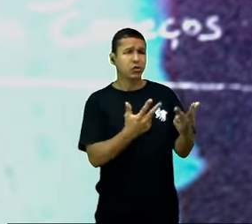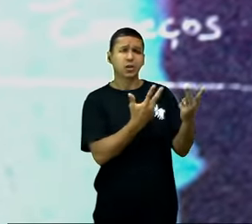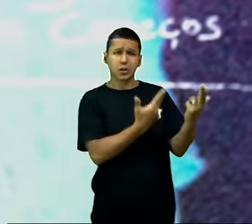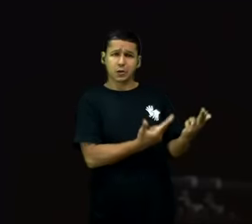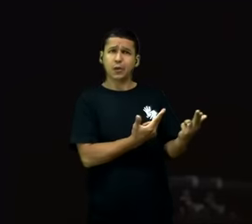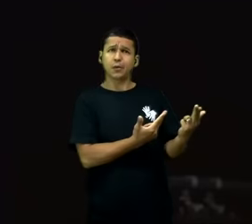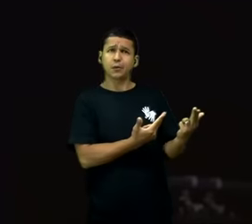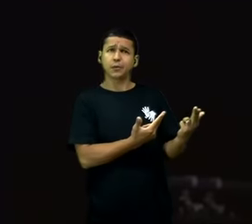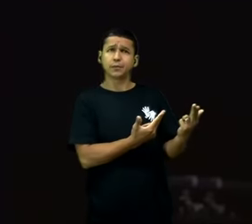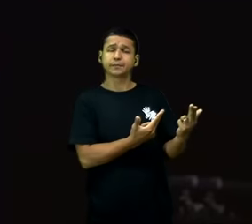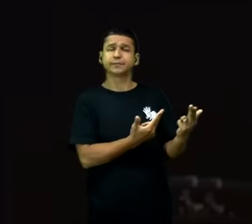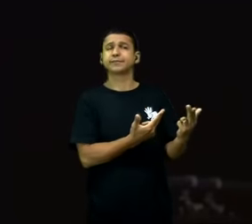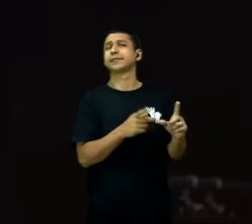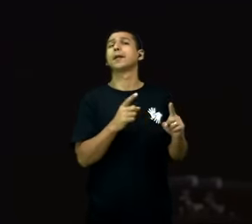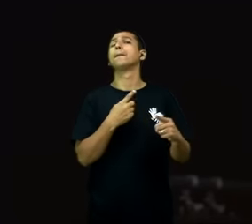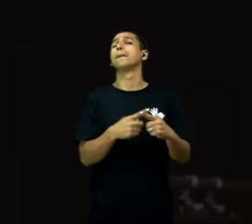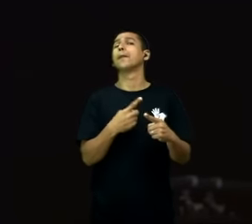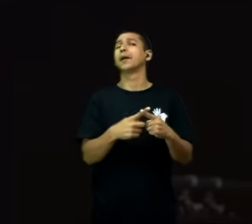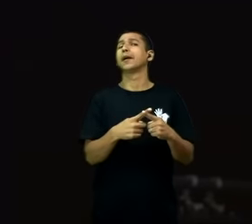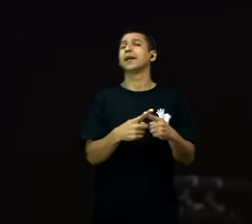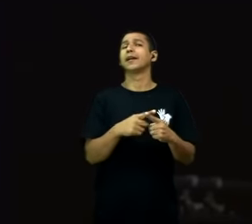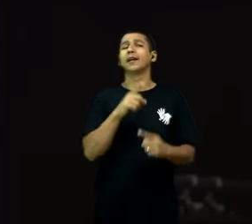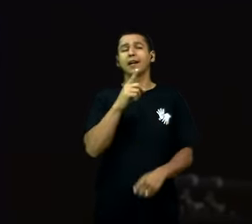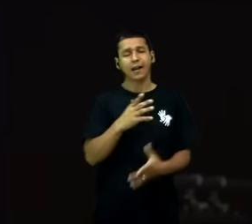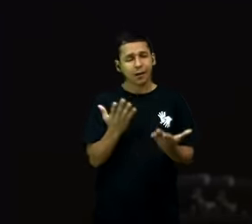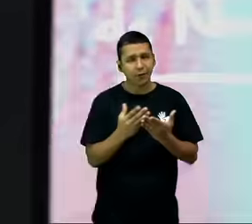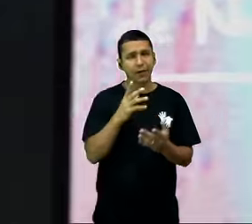por quê? Porque você aprendeu, não é?